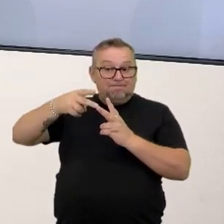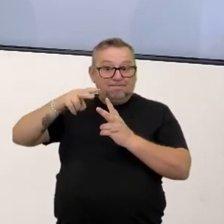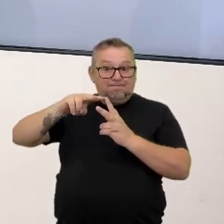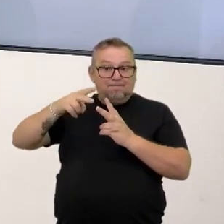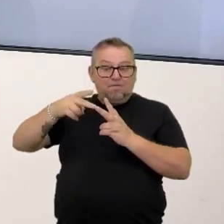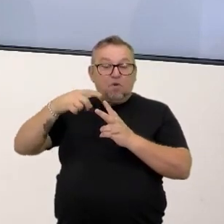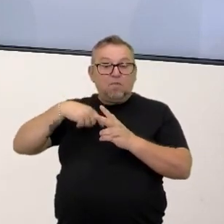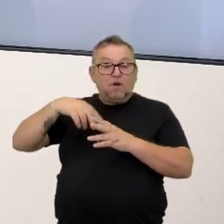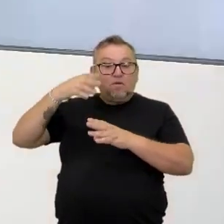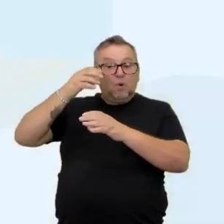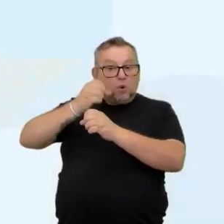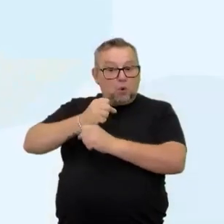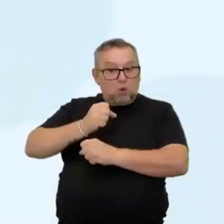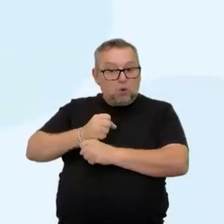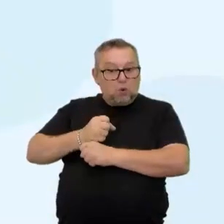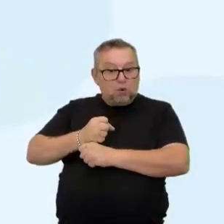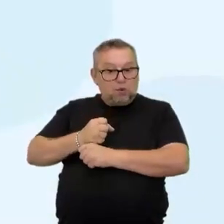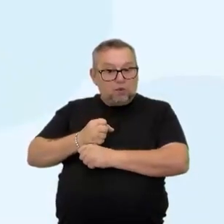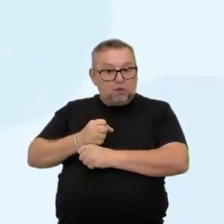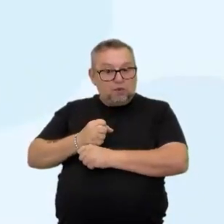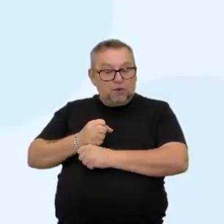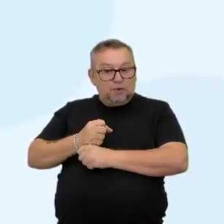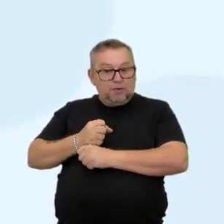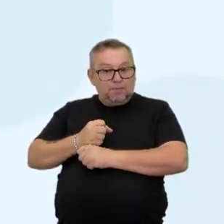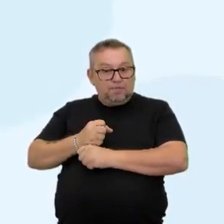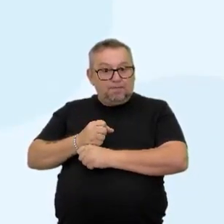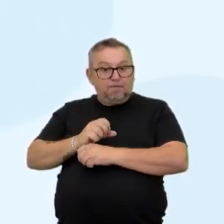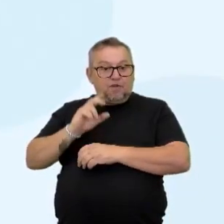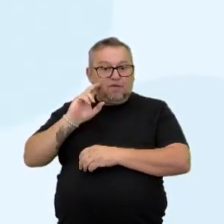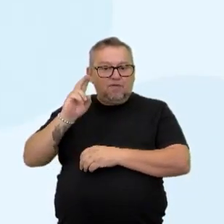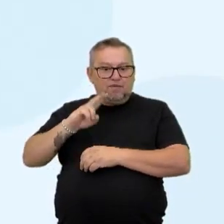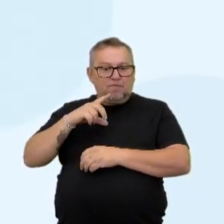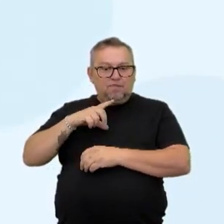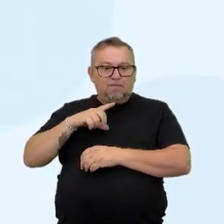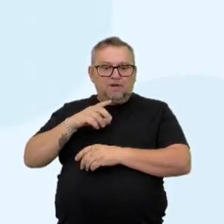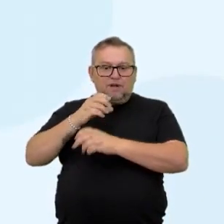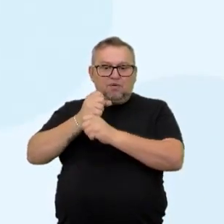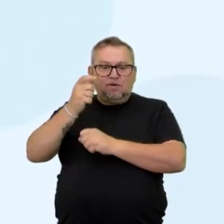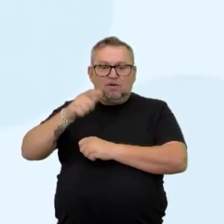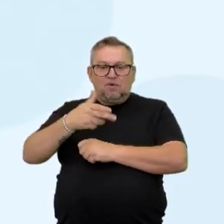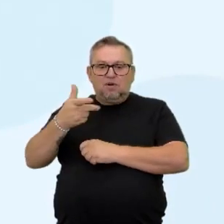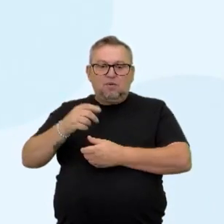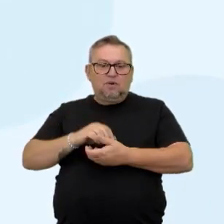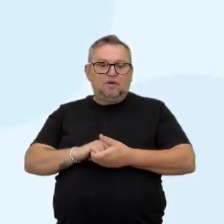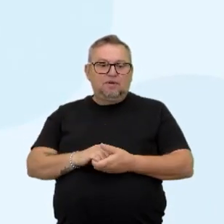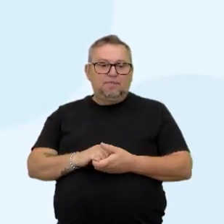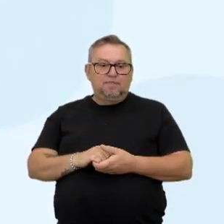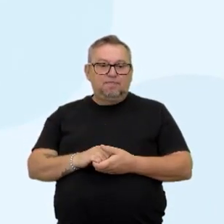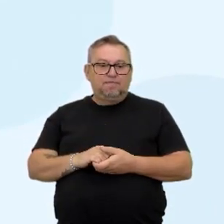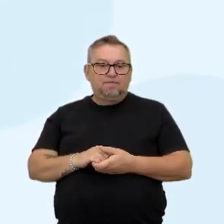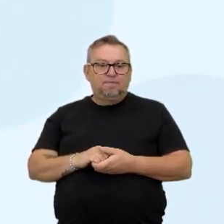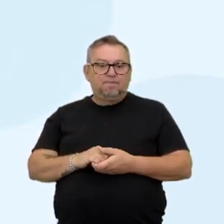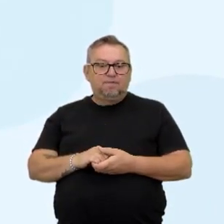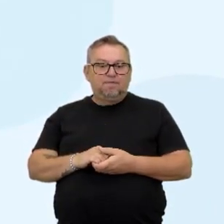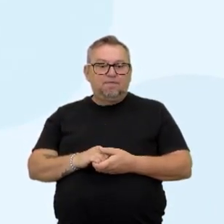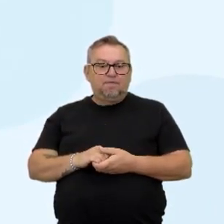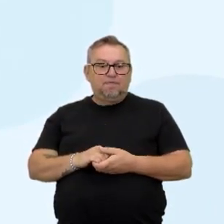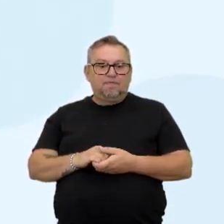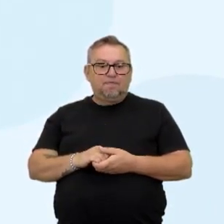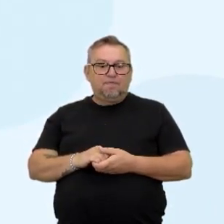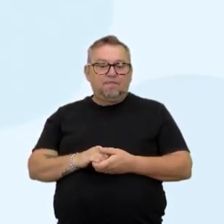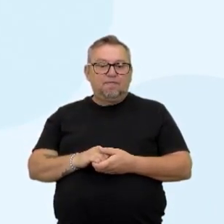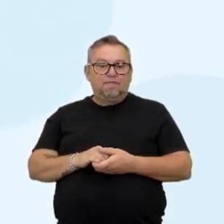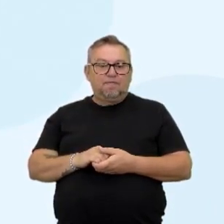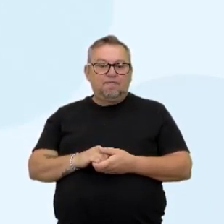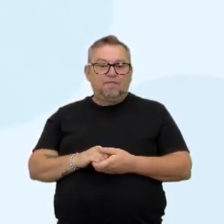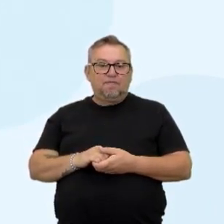eu calcular a probabilidade dos pares, deixa eu até apagar esse P aí, que vai parecer que eu estou calculando outra coisa, né? Espera aí. Já posso